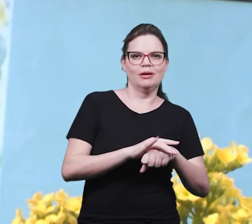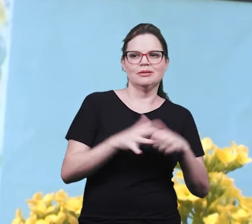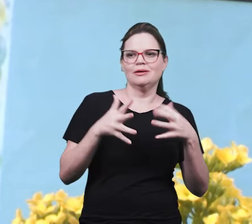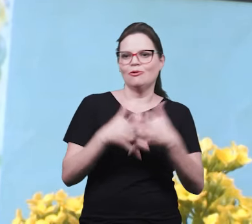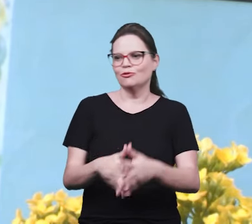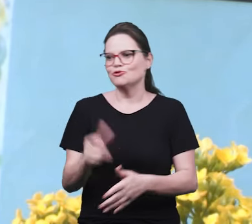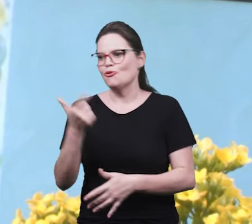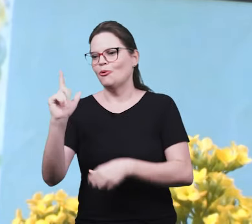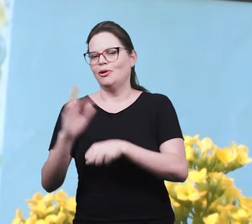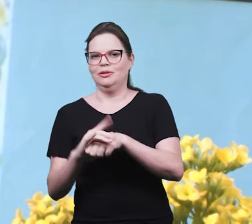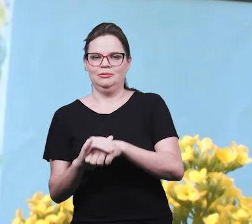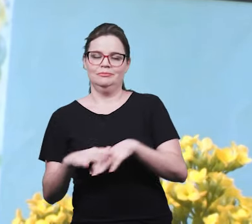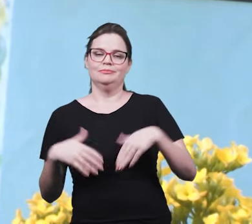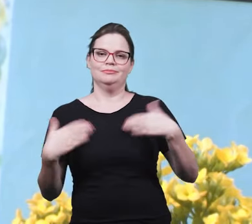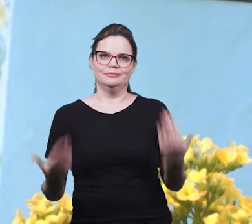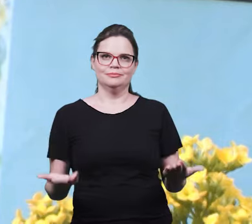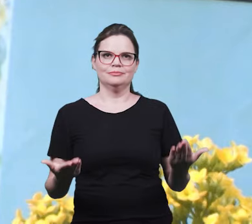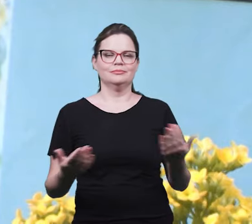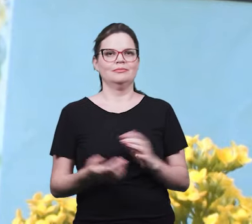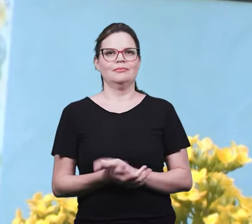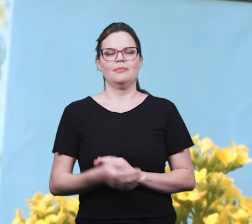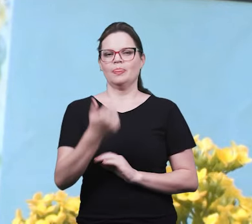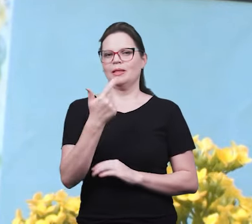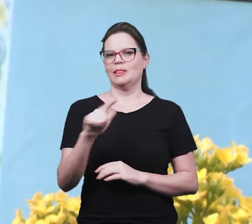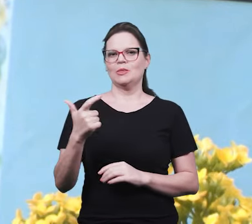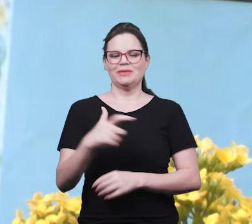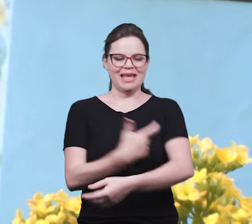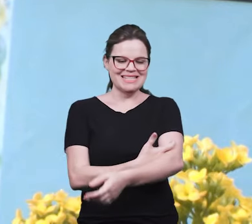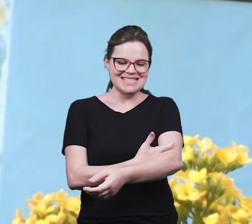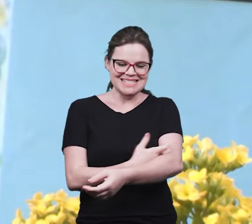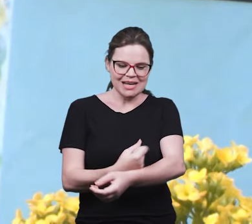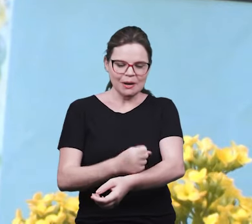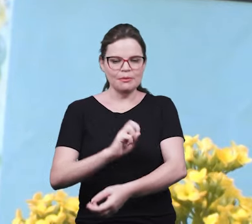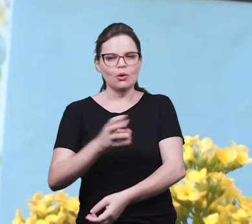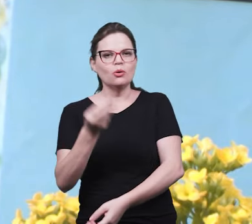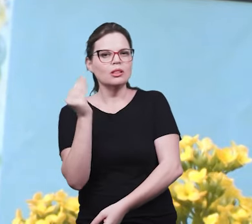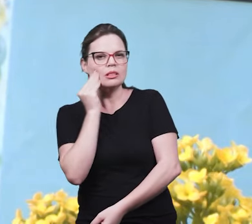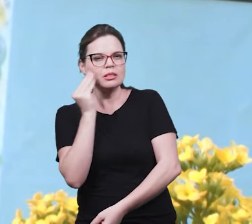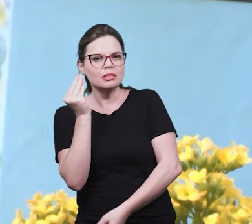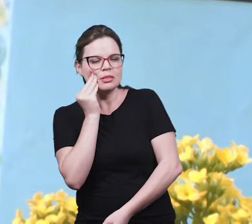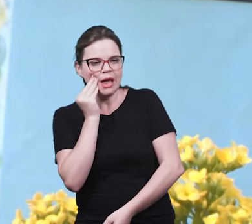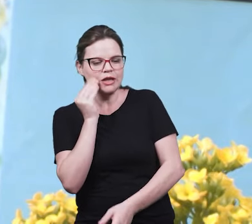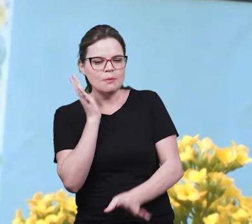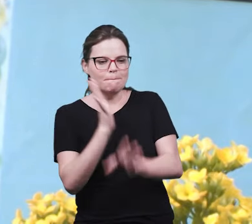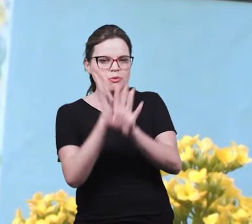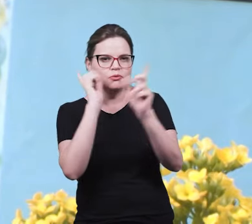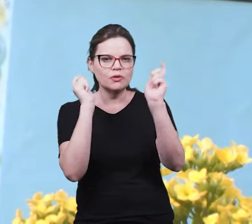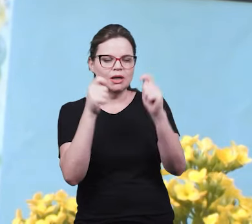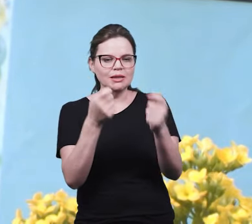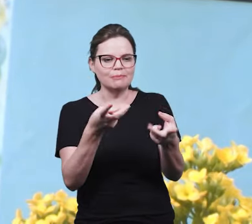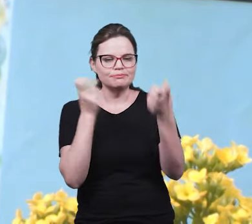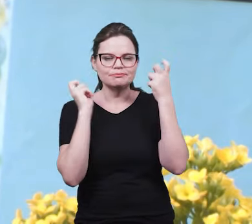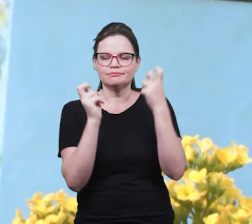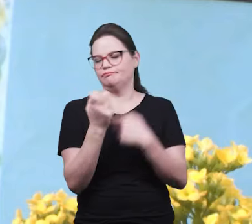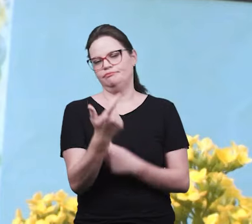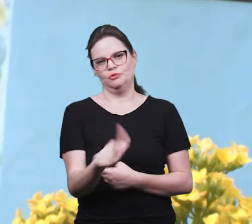doenças. Por isso, ainda não há nenhum exame ou teste específico para diagnosticar o lúpus,